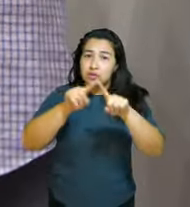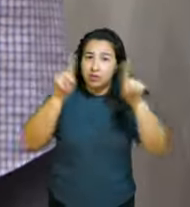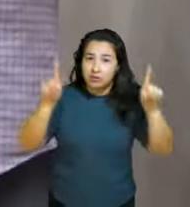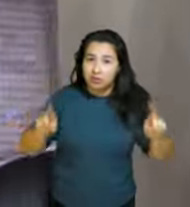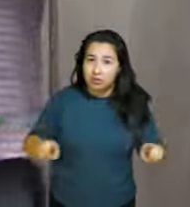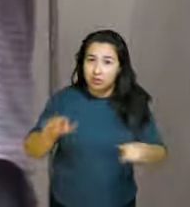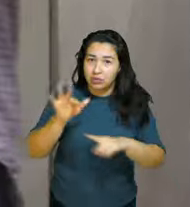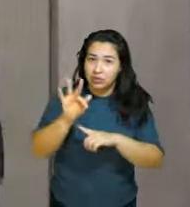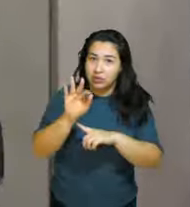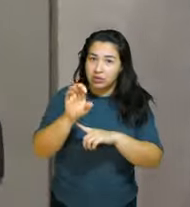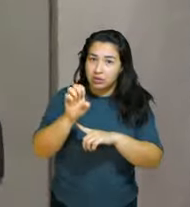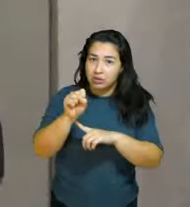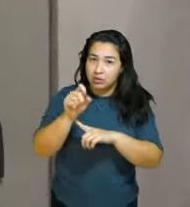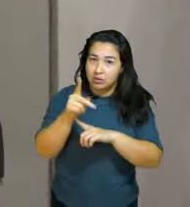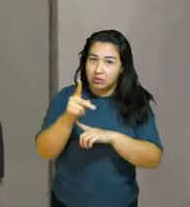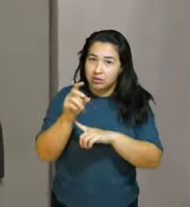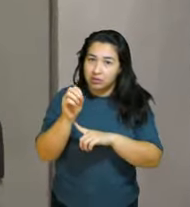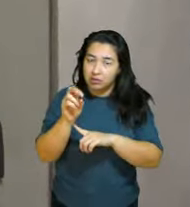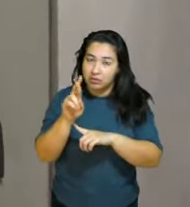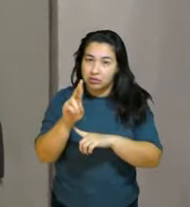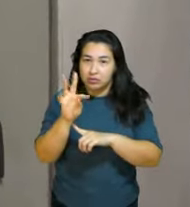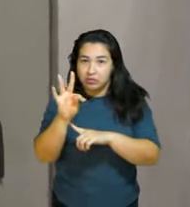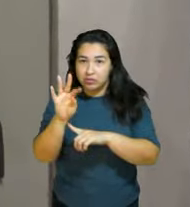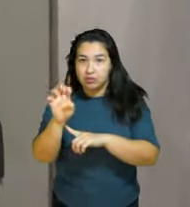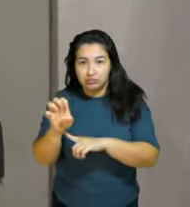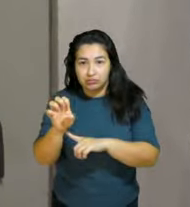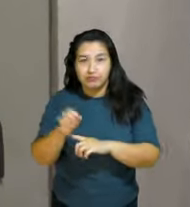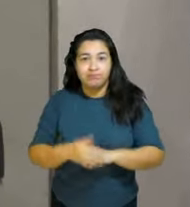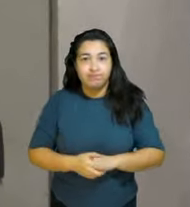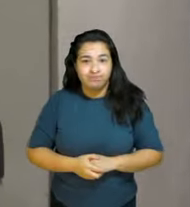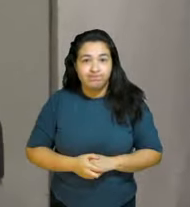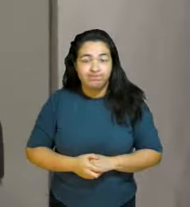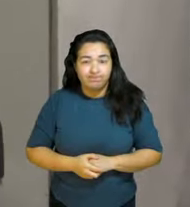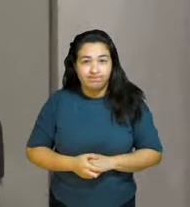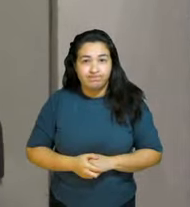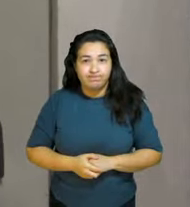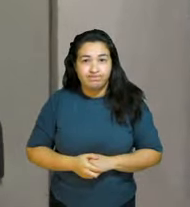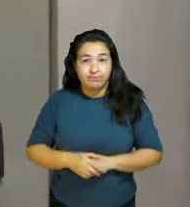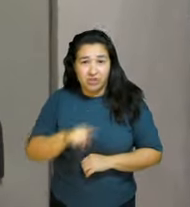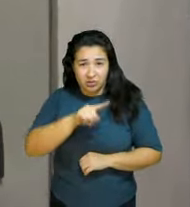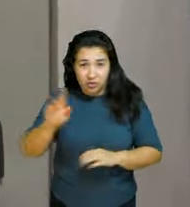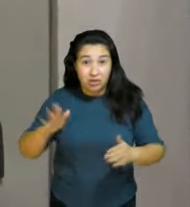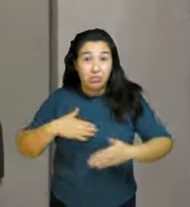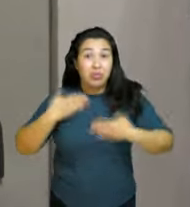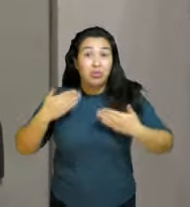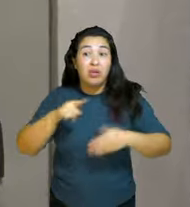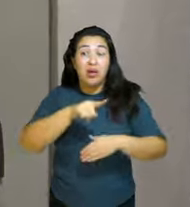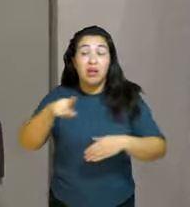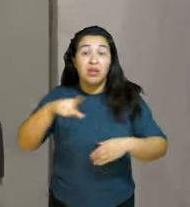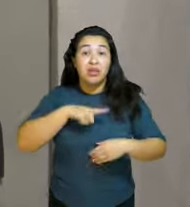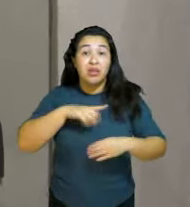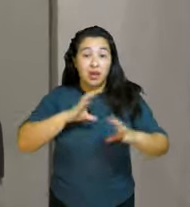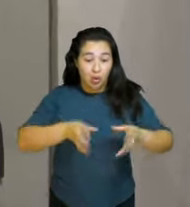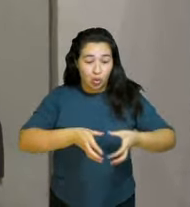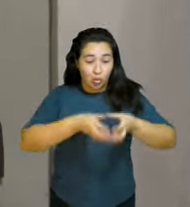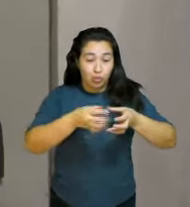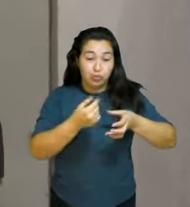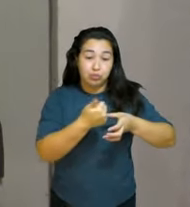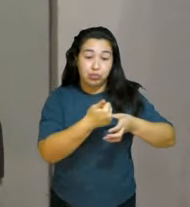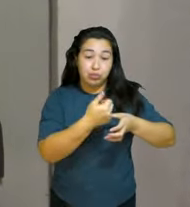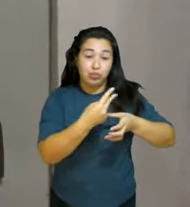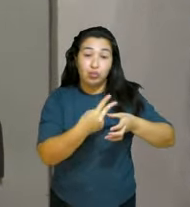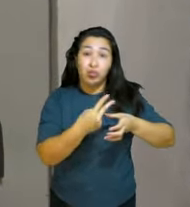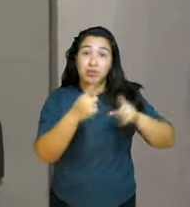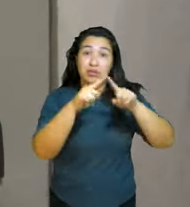presentes, a Associação de Servidores da FESPORT. Pasmem, senhoras e senhores, eles estão em 12 servidores na FESPORT,